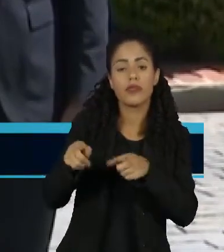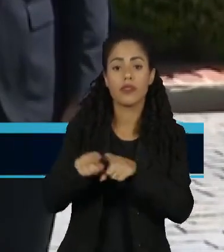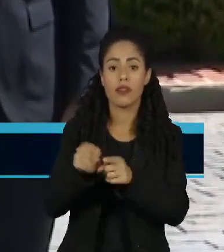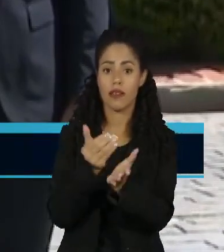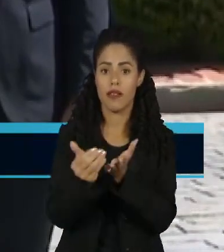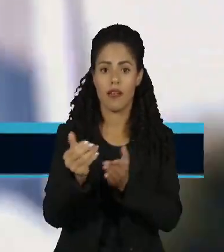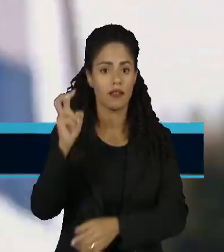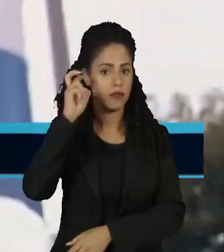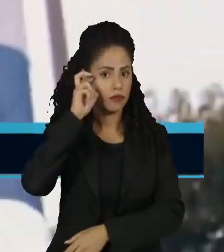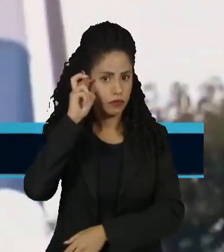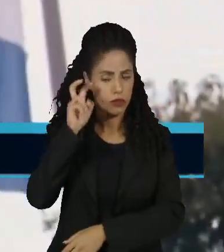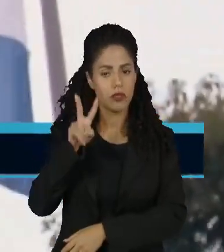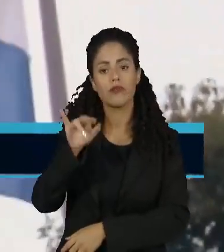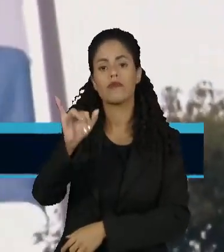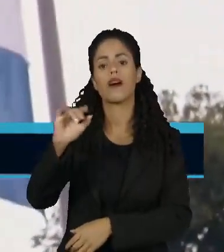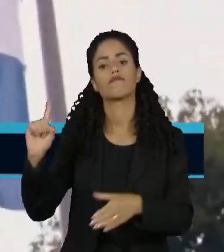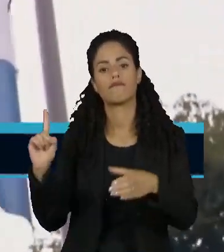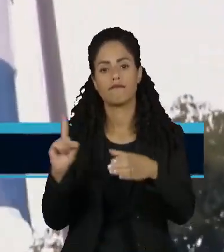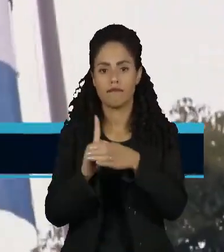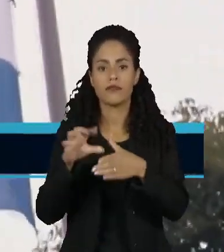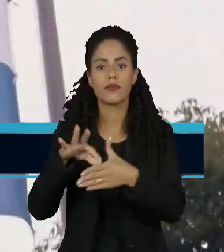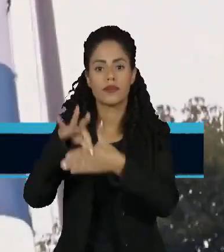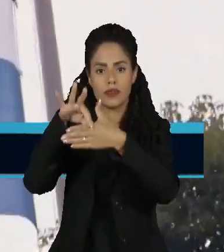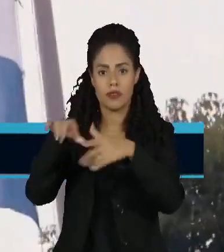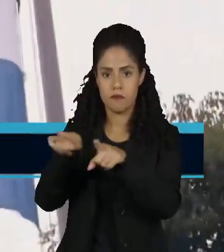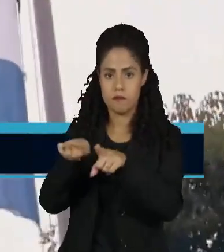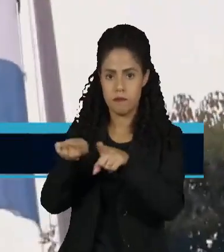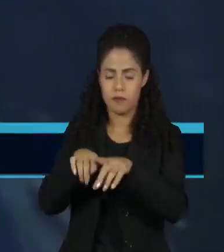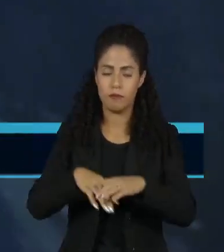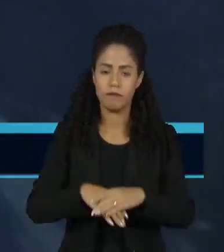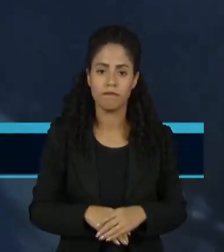desta quinta-feira ficará com a presidência do bloco.